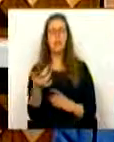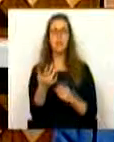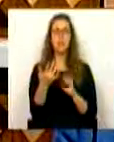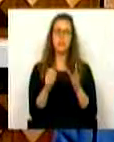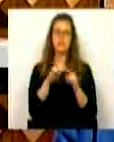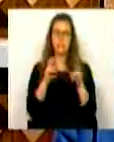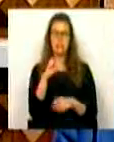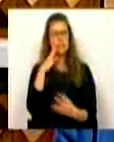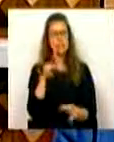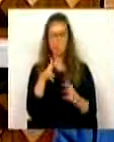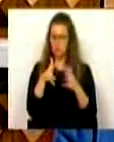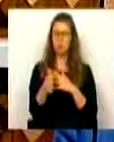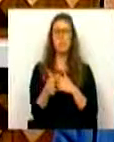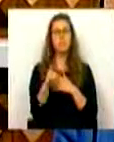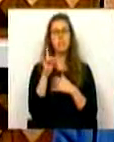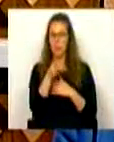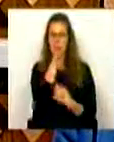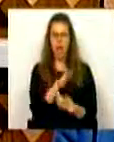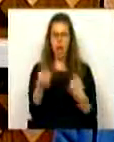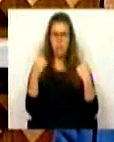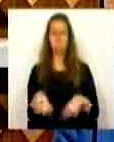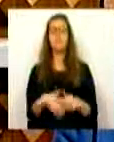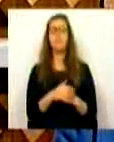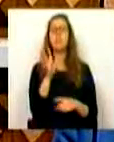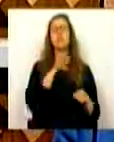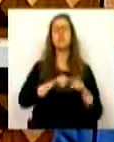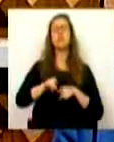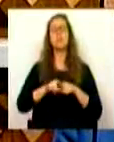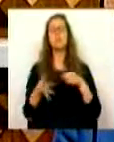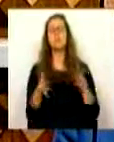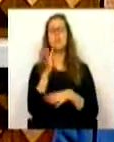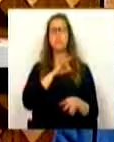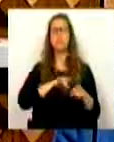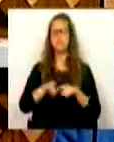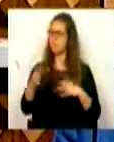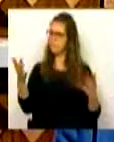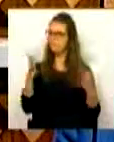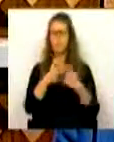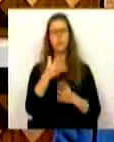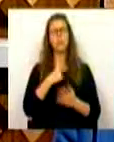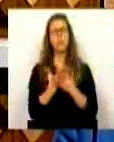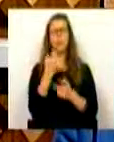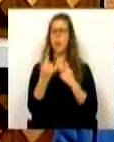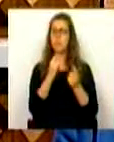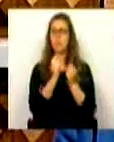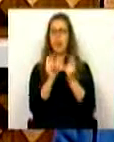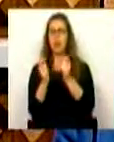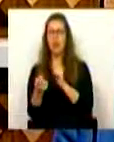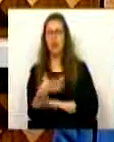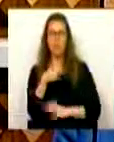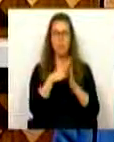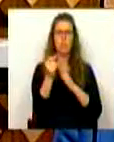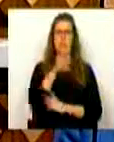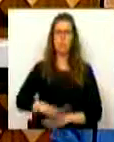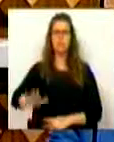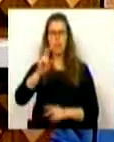titularização simples, transparente e padronizada. Senhores deputados, senhoras e senhores deputados, quero destacar algumas alterações ao regime